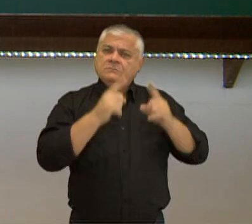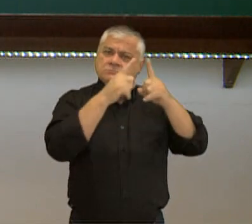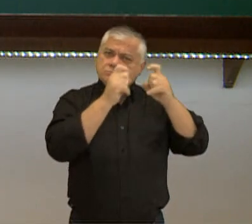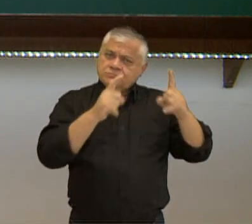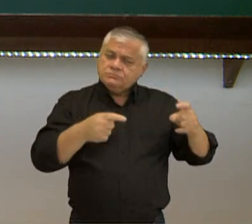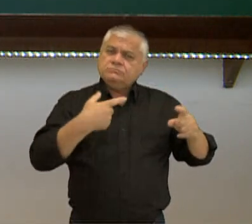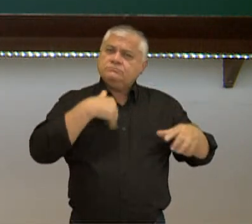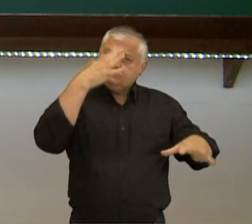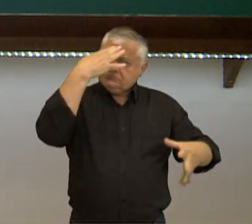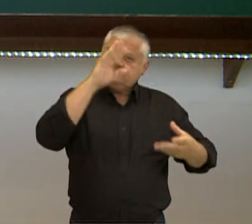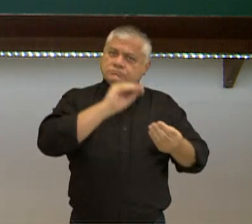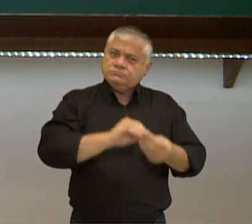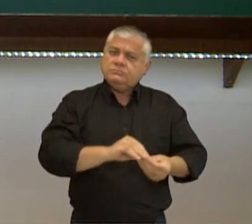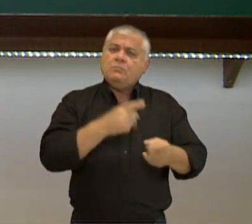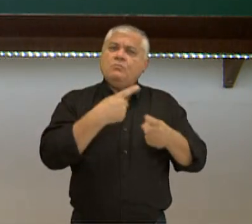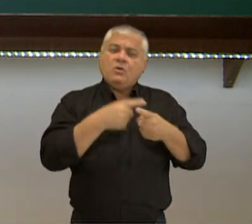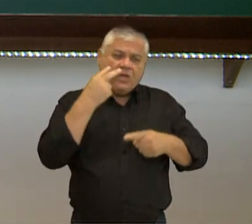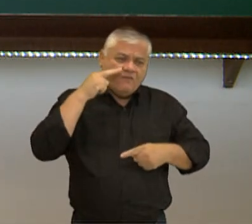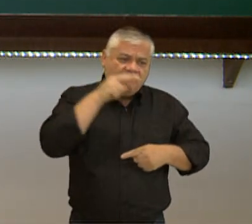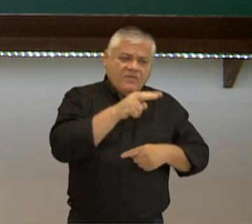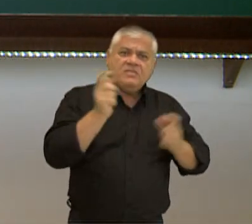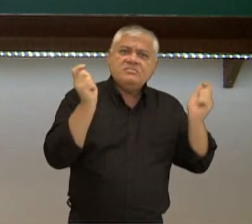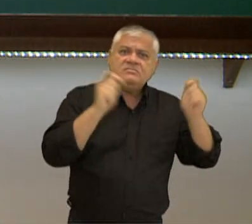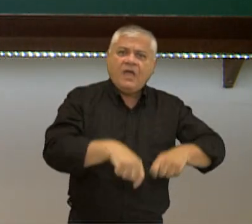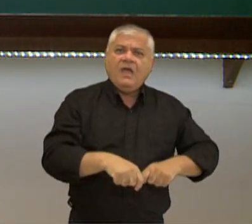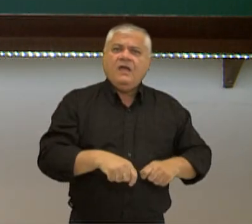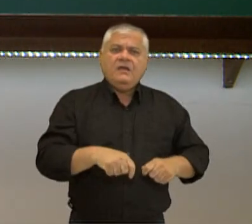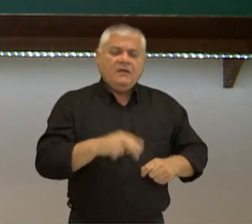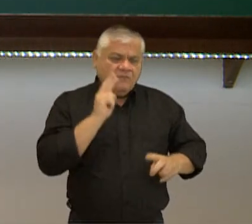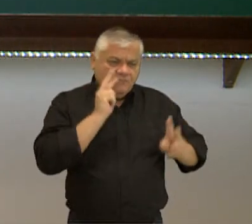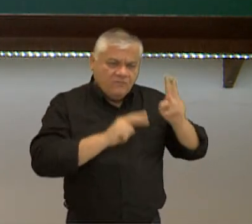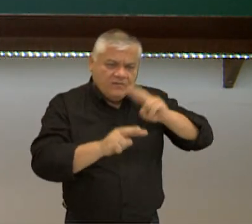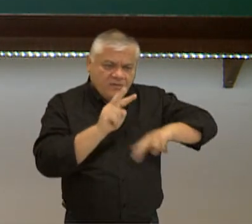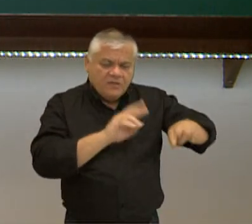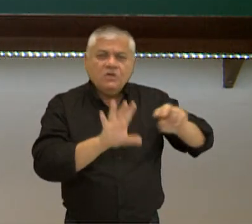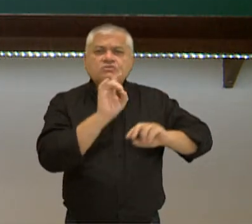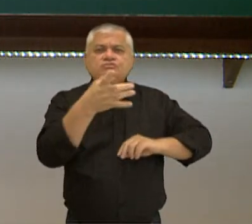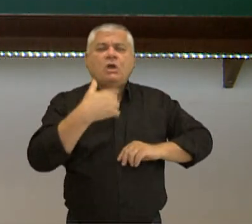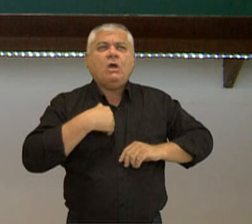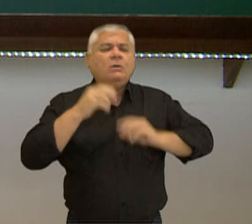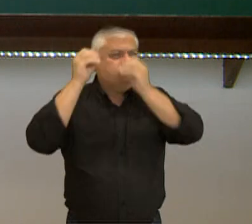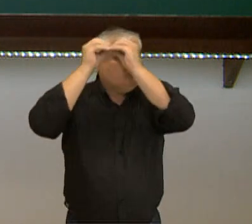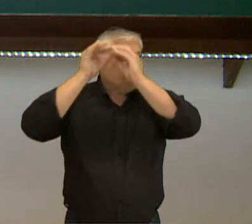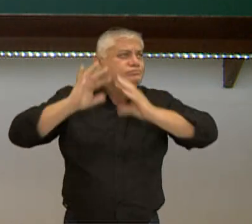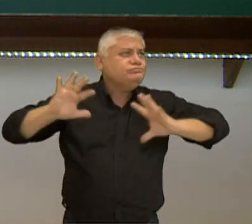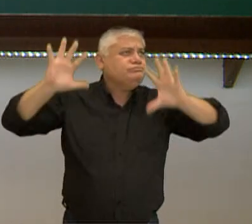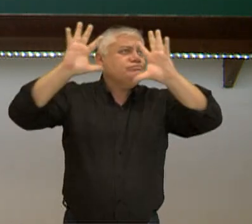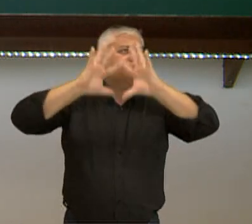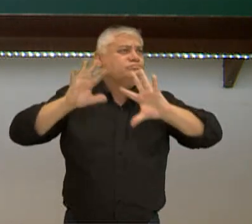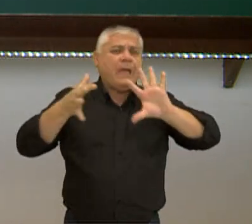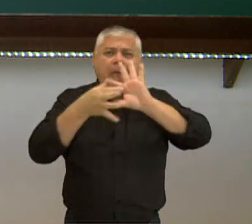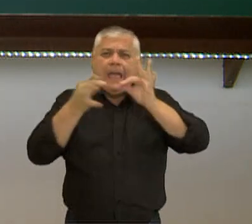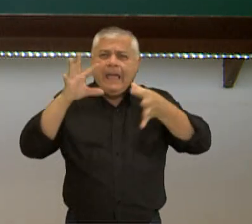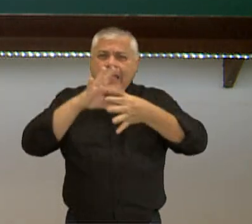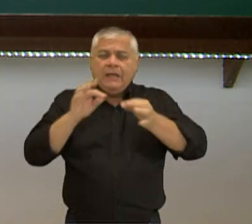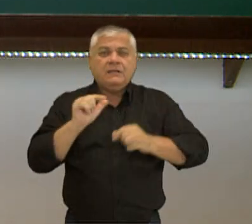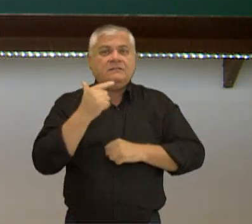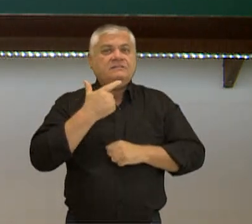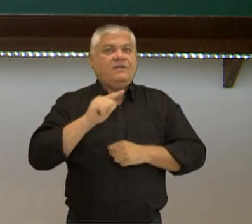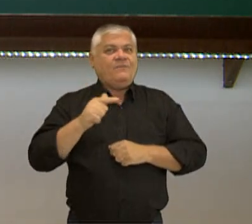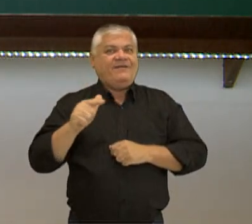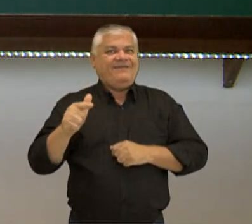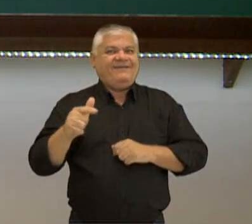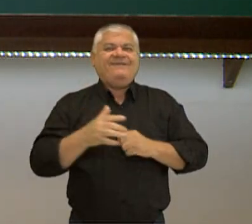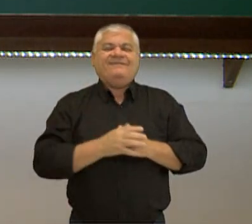ela é compreendida, porque ela é palpável. Ela não está no mundo das ideias apenas, ela está no mundo daquilo que é material.